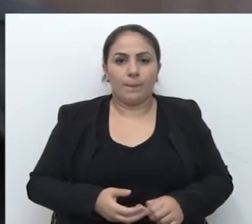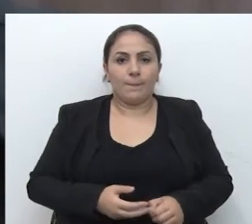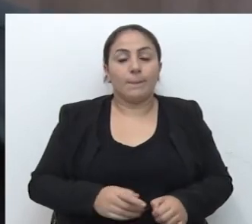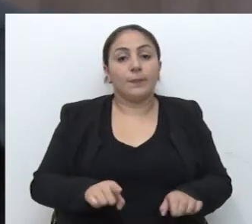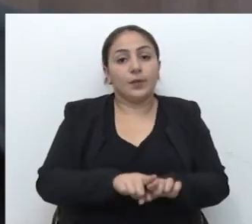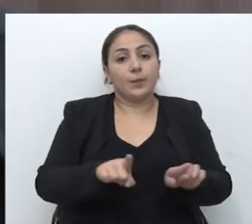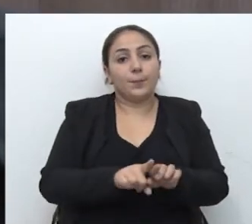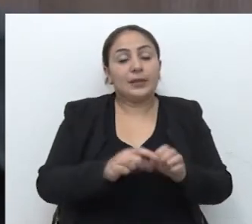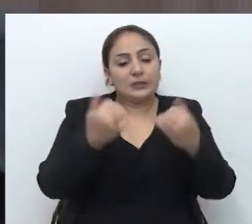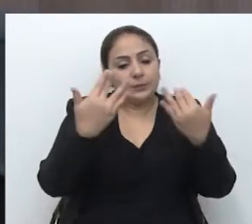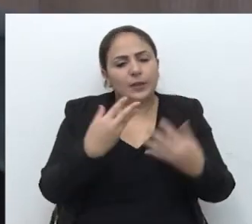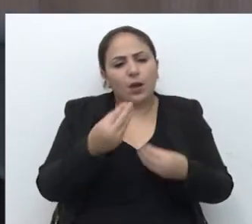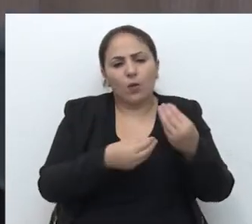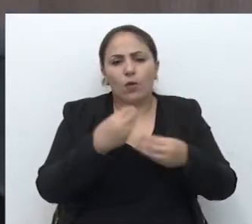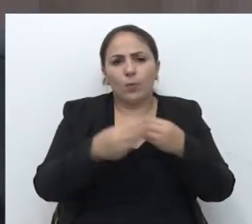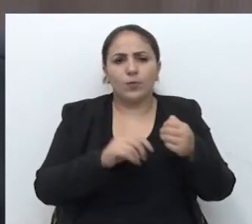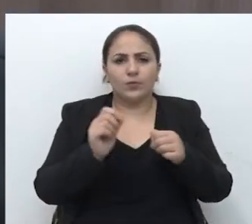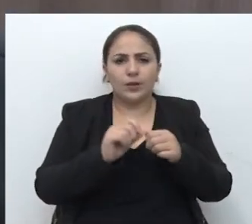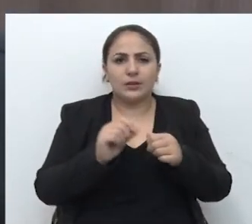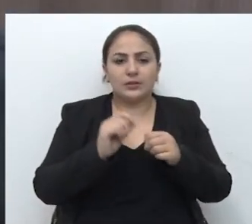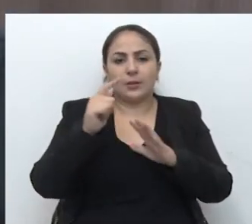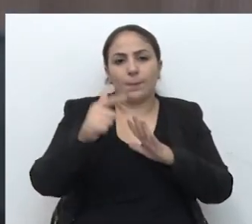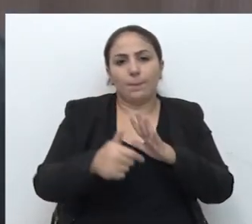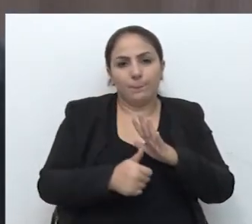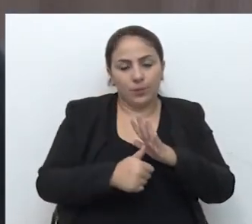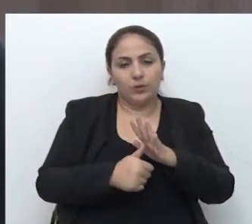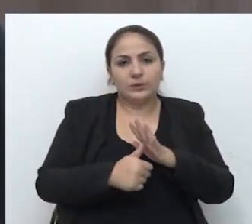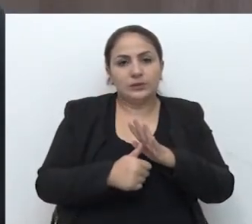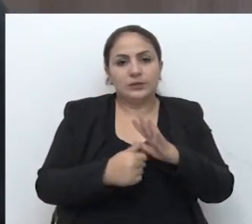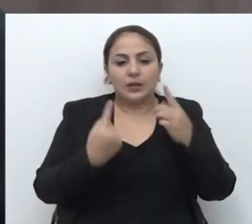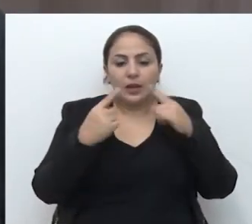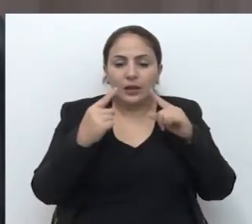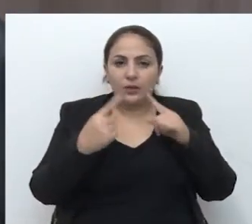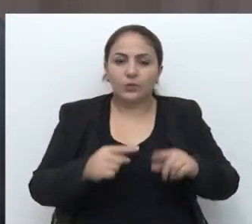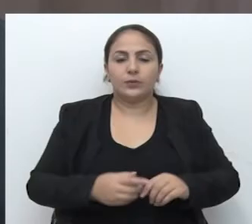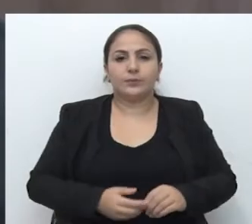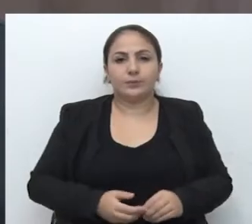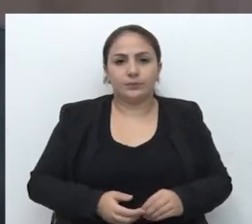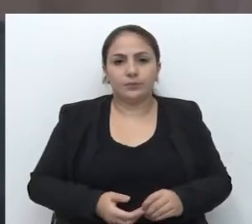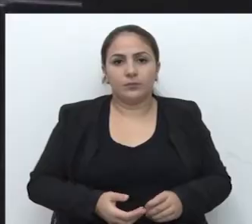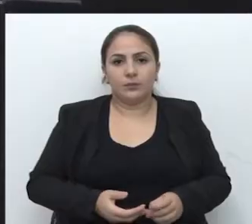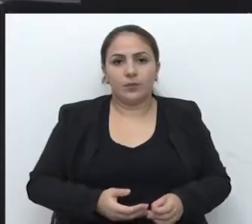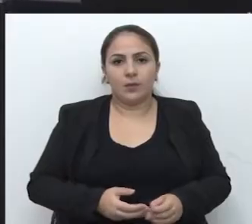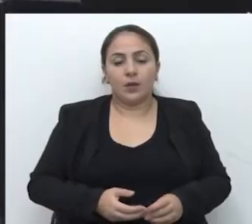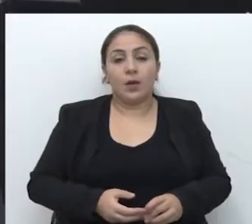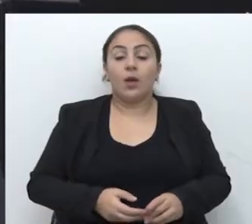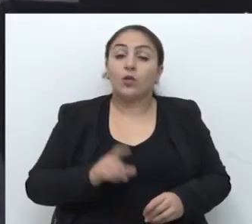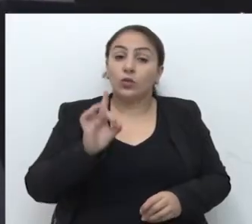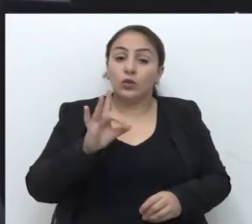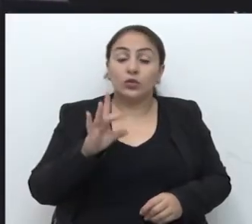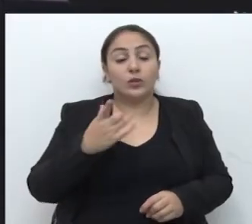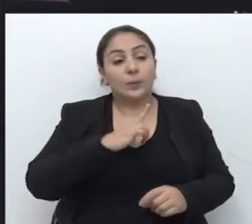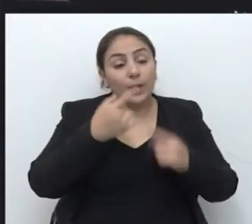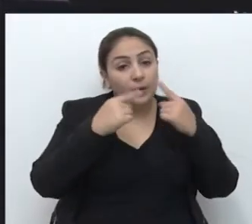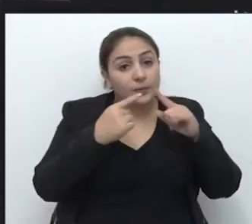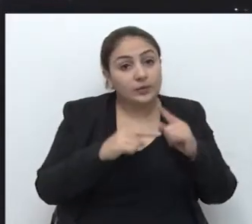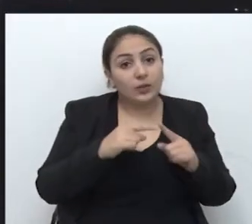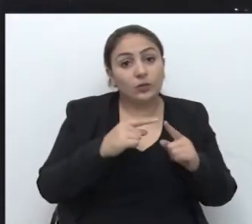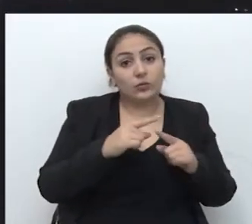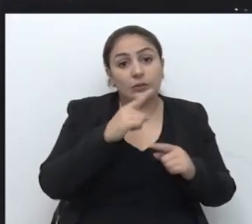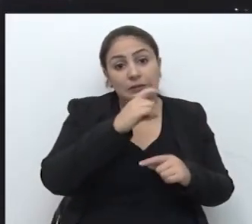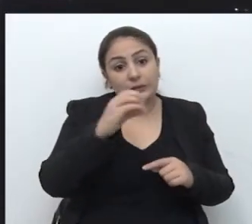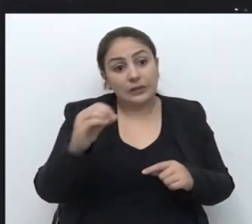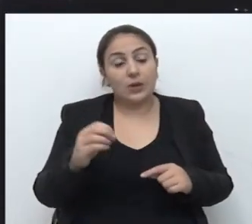também explica qual é o procedimento após o recebimento de denúncias. Nós recebemos denúncia do Disque 100,